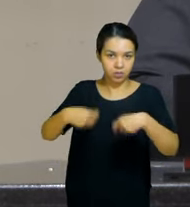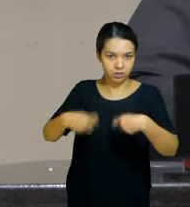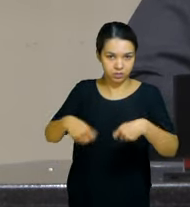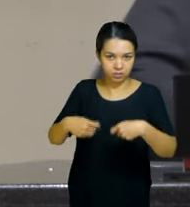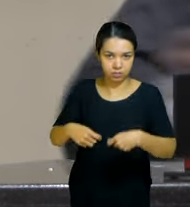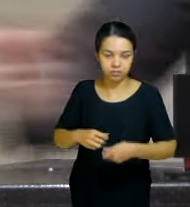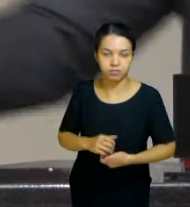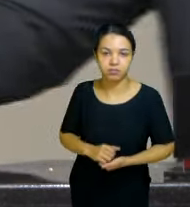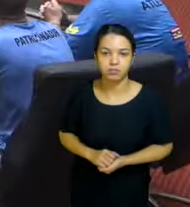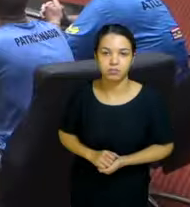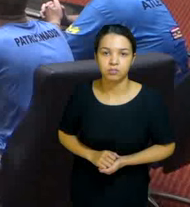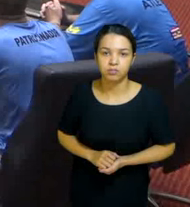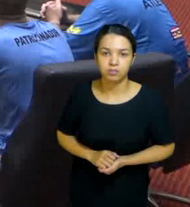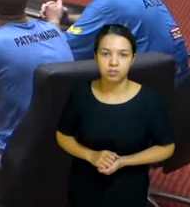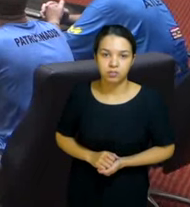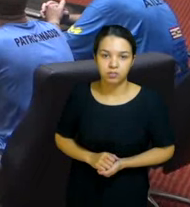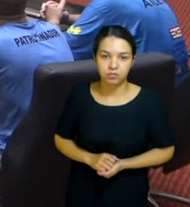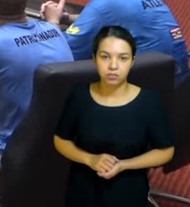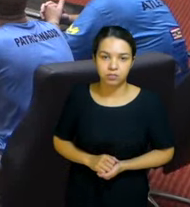isso.